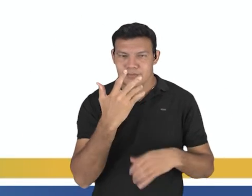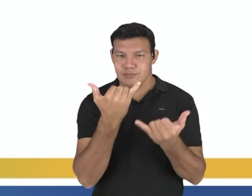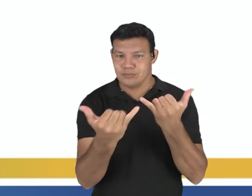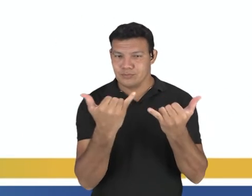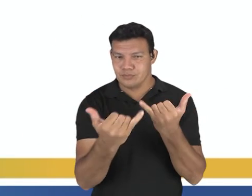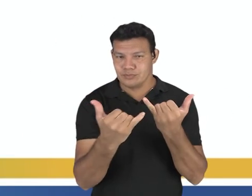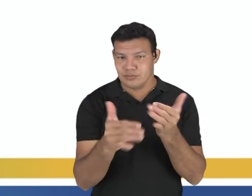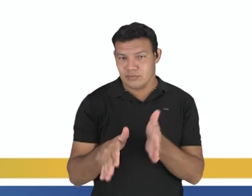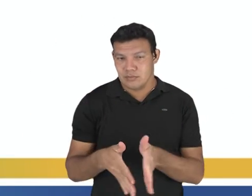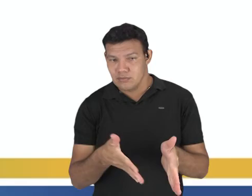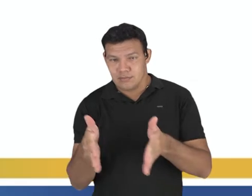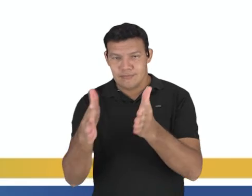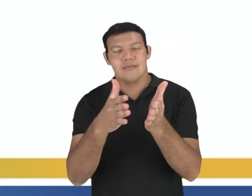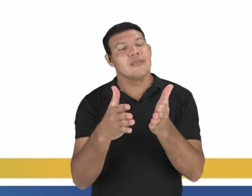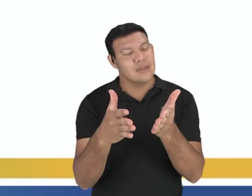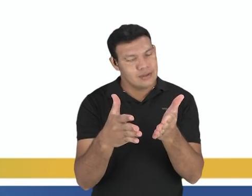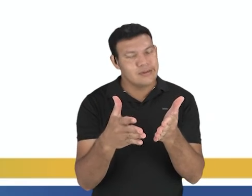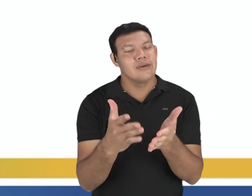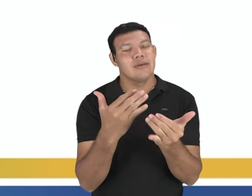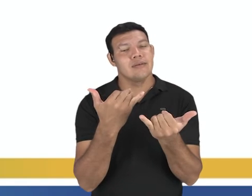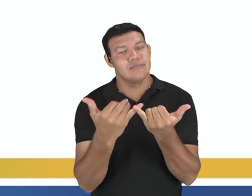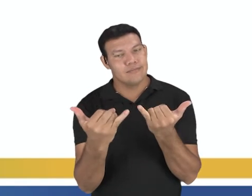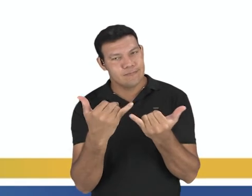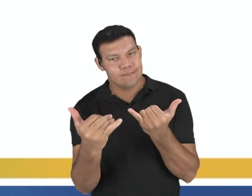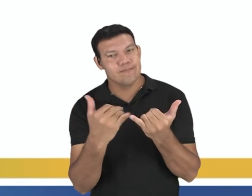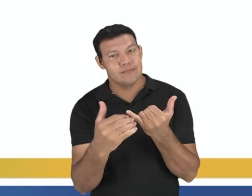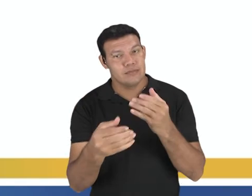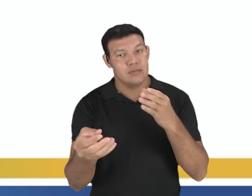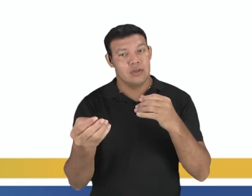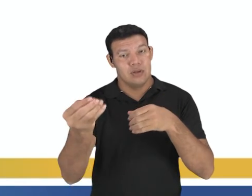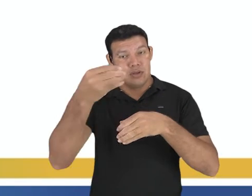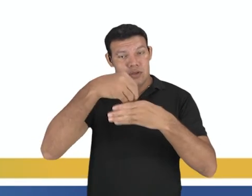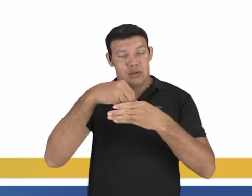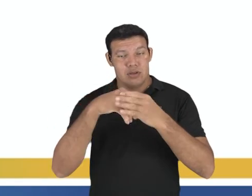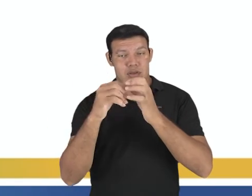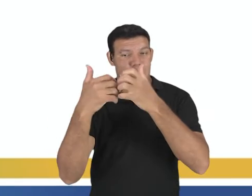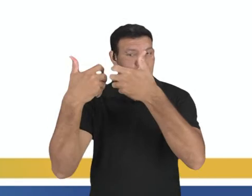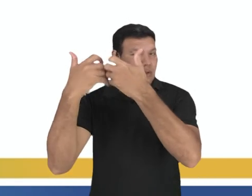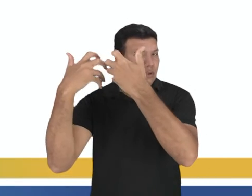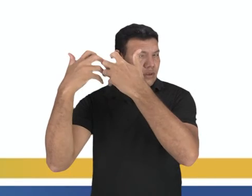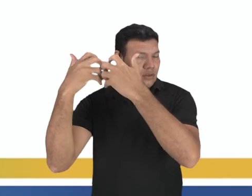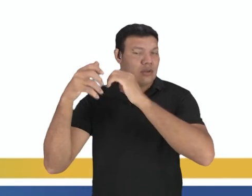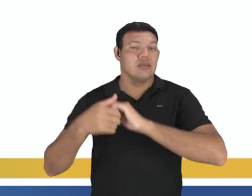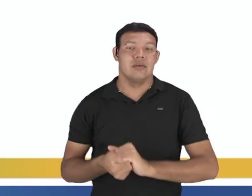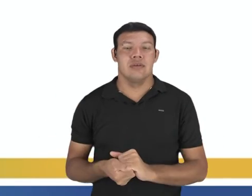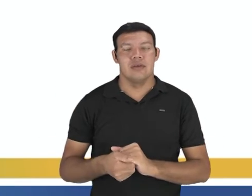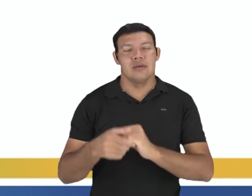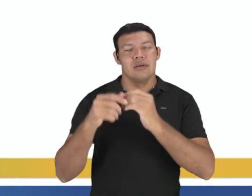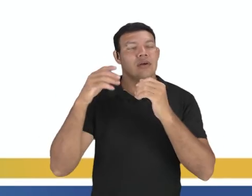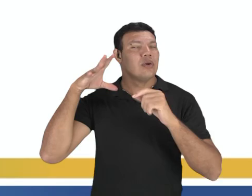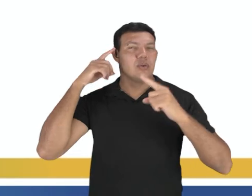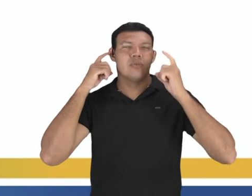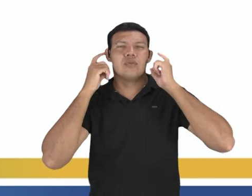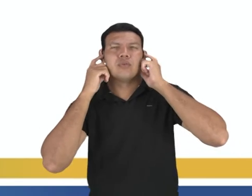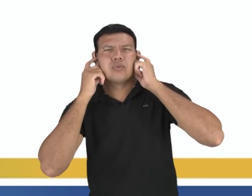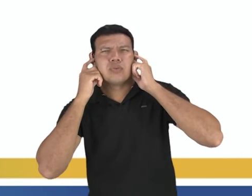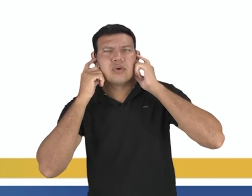certo? É mais ou menos isso que acontece dentro da nossa cabeça. Quando você ouve aquela música